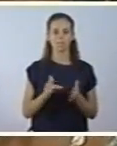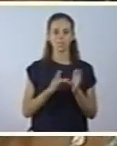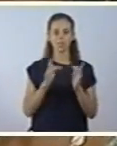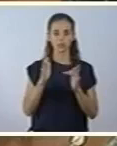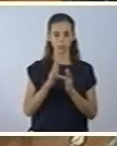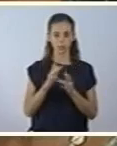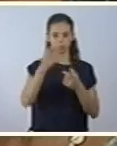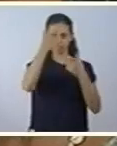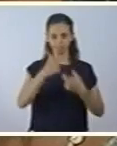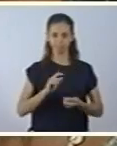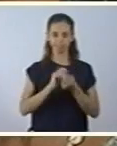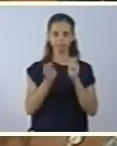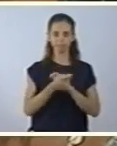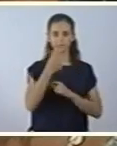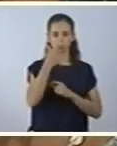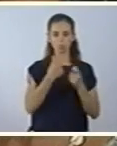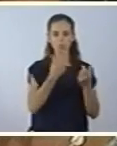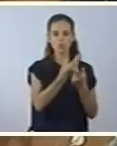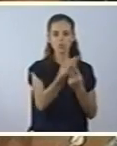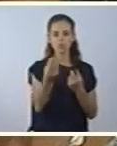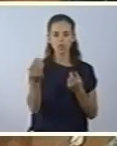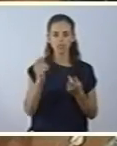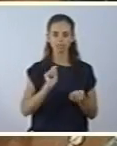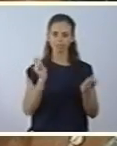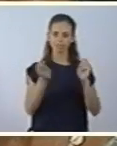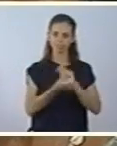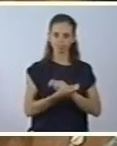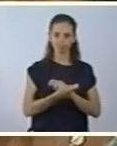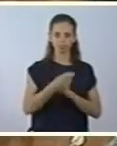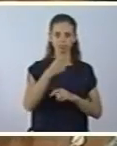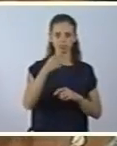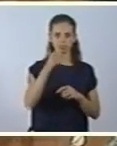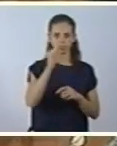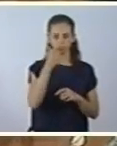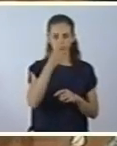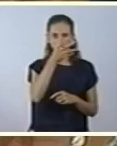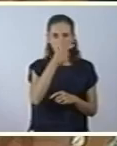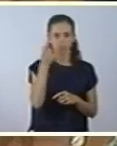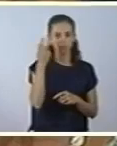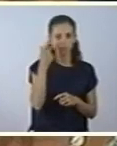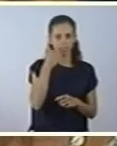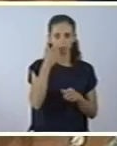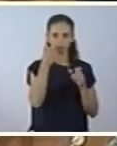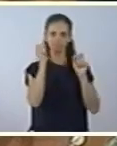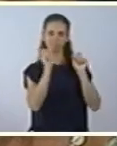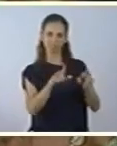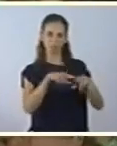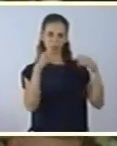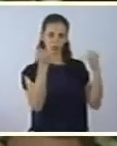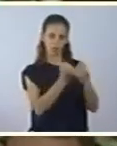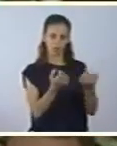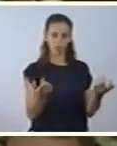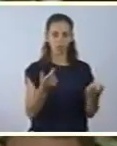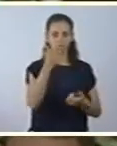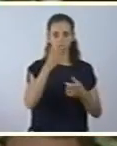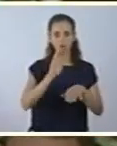Jesus transfigurou a vida de muita gente. Transfigurou os desanimados com a vida, os rejeitados da sociedade,